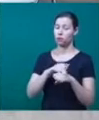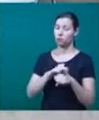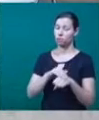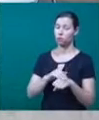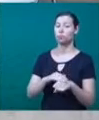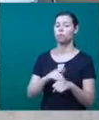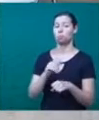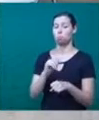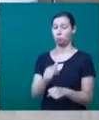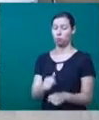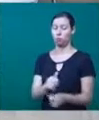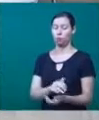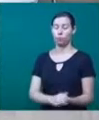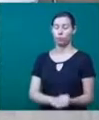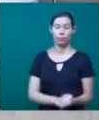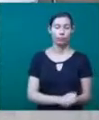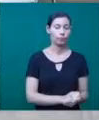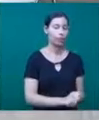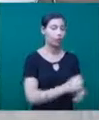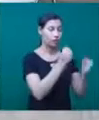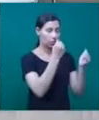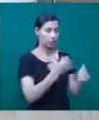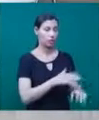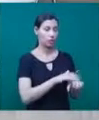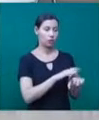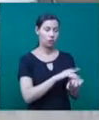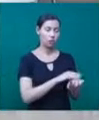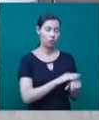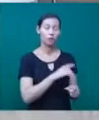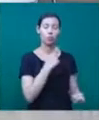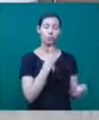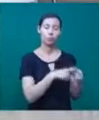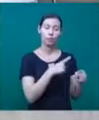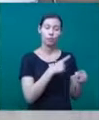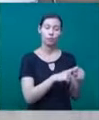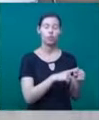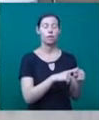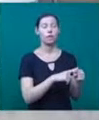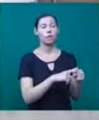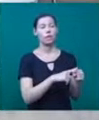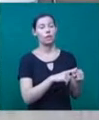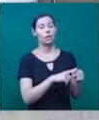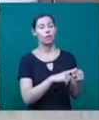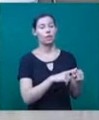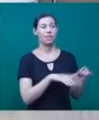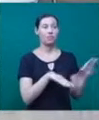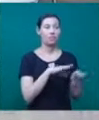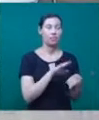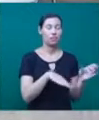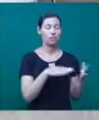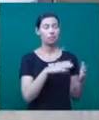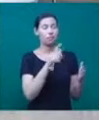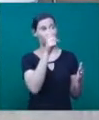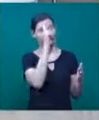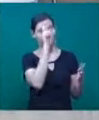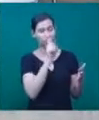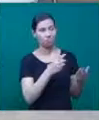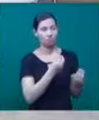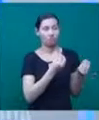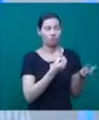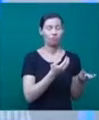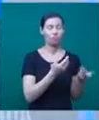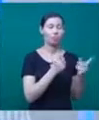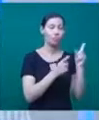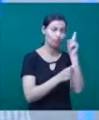pode falar em relação à doença, em relação às causas? Existe uma causa específica ou não? Ainda é algo que é difícil até para o próprio especialista